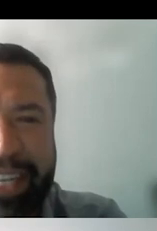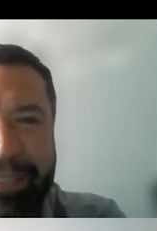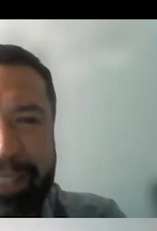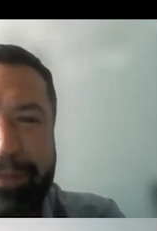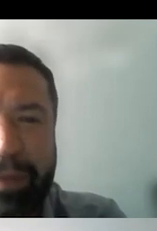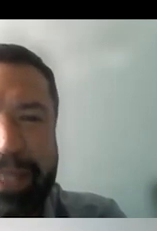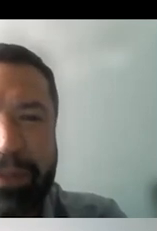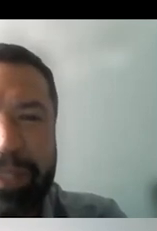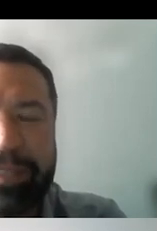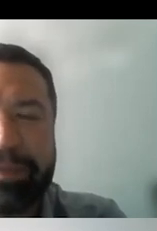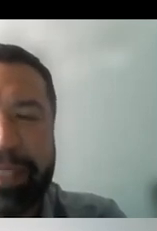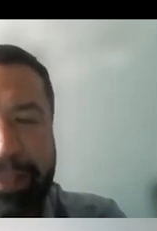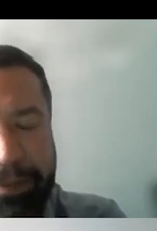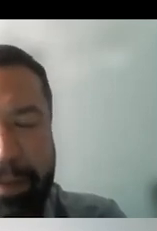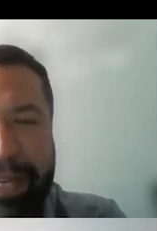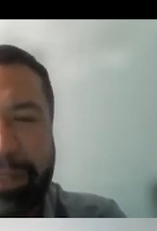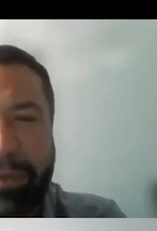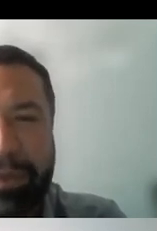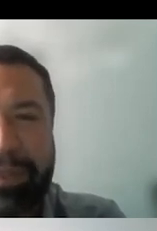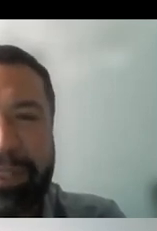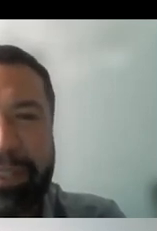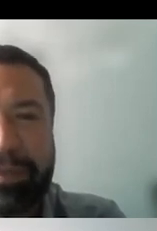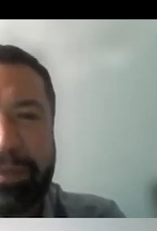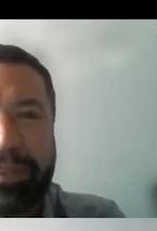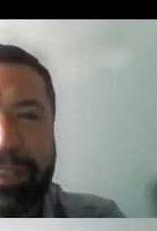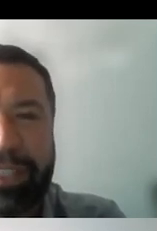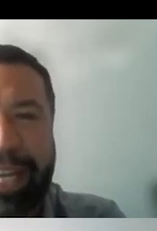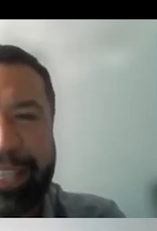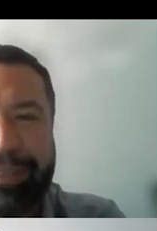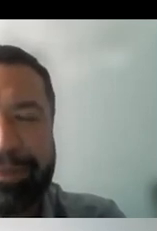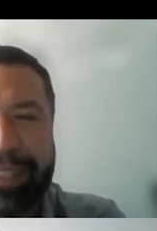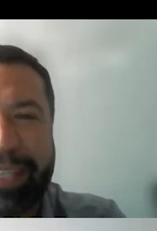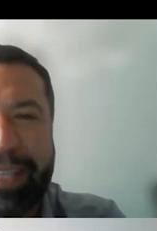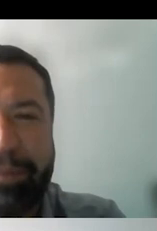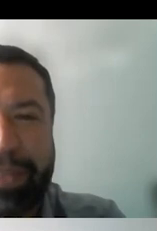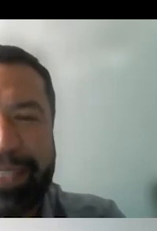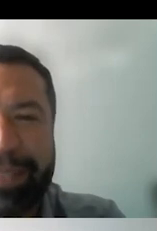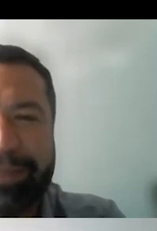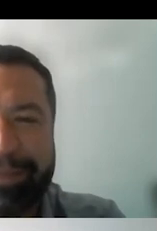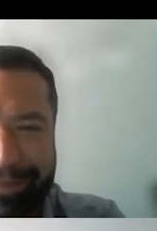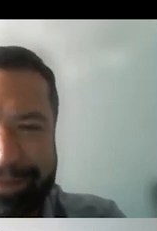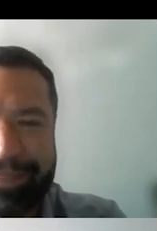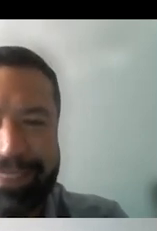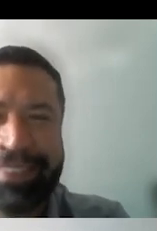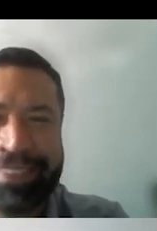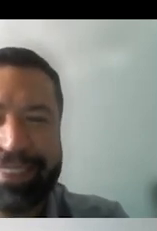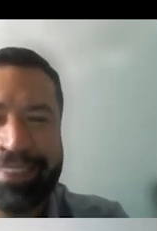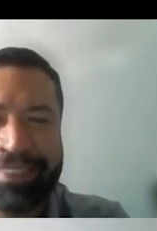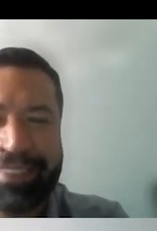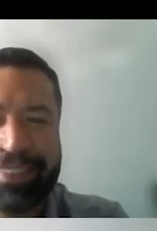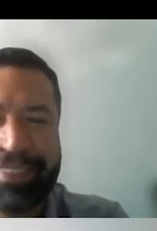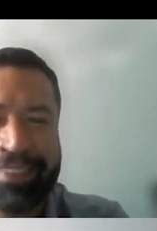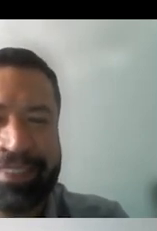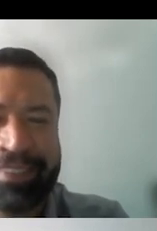seminário integrado a Tsaburo Massuda, e um abraço a todos, um bom final de tarde. E até a próxima. Obrigada, pessoal.